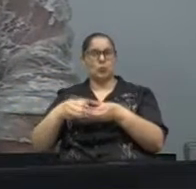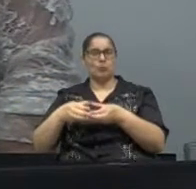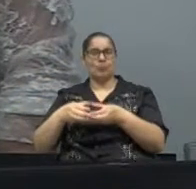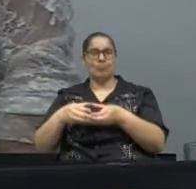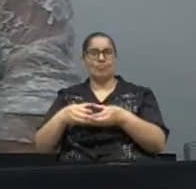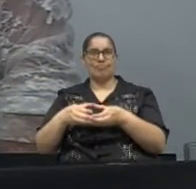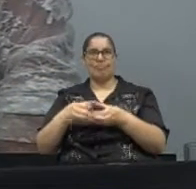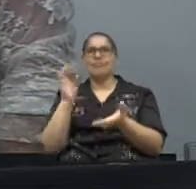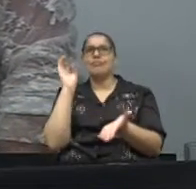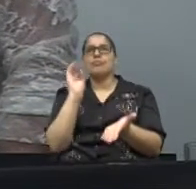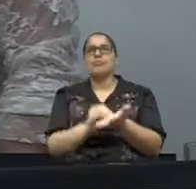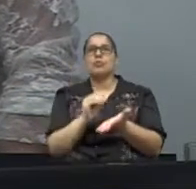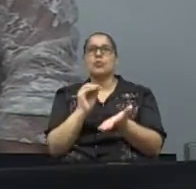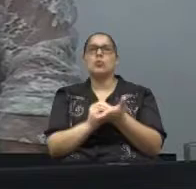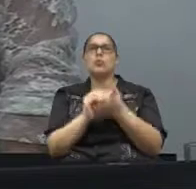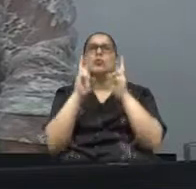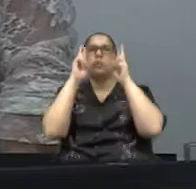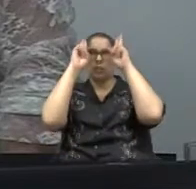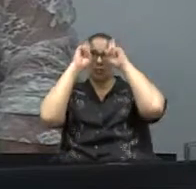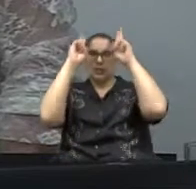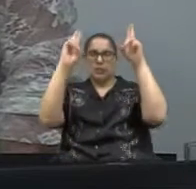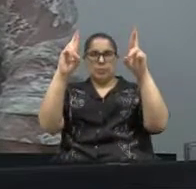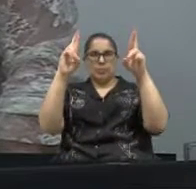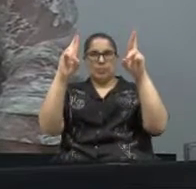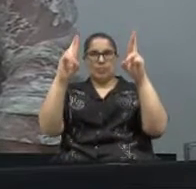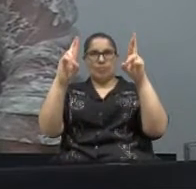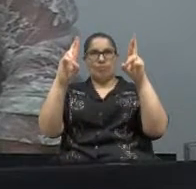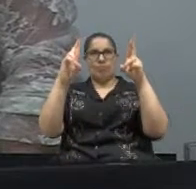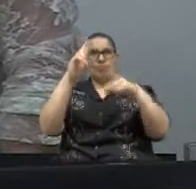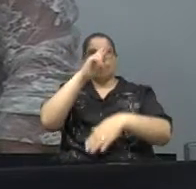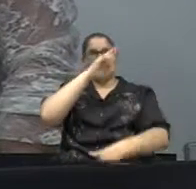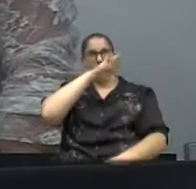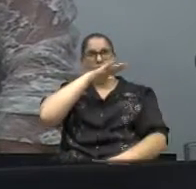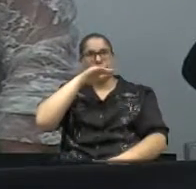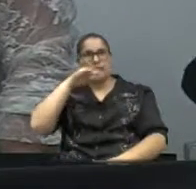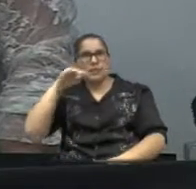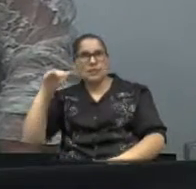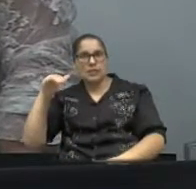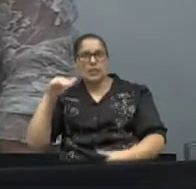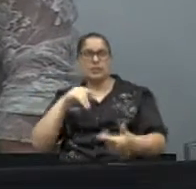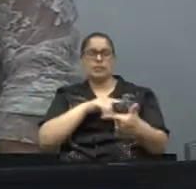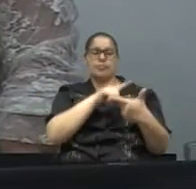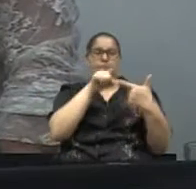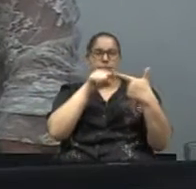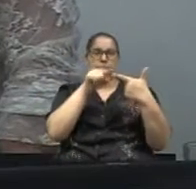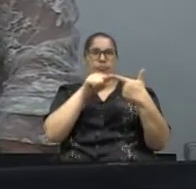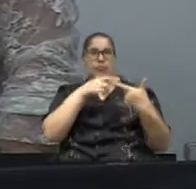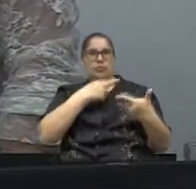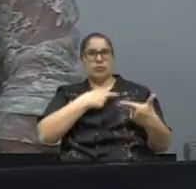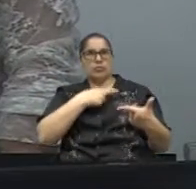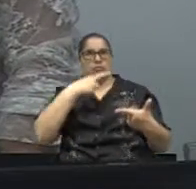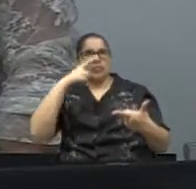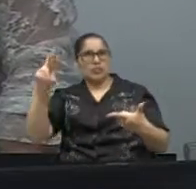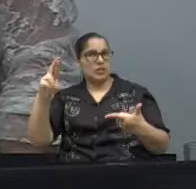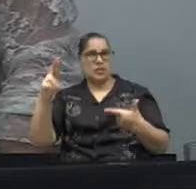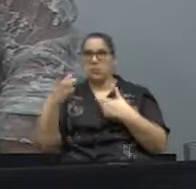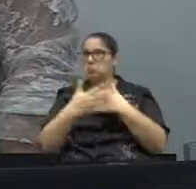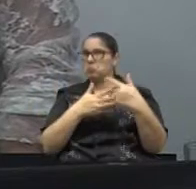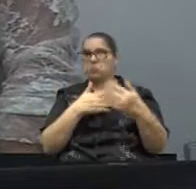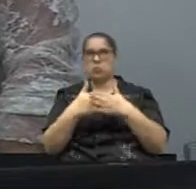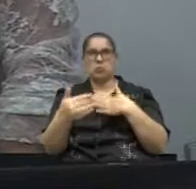não respeitaram de forma alguma a Igreja Católica, que não fosse a católica, fosse qualquer uma